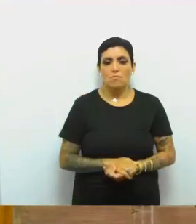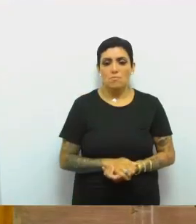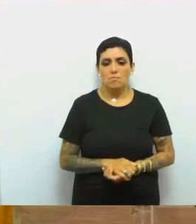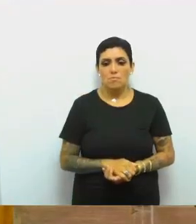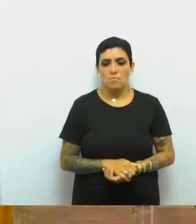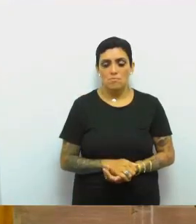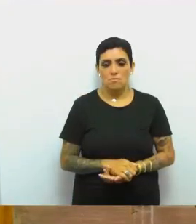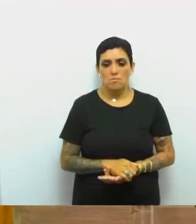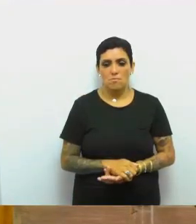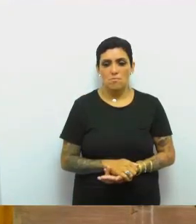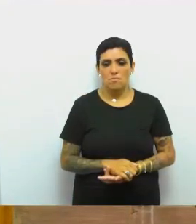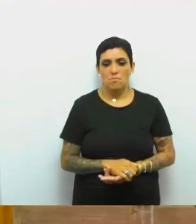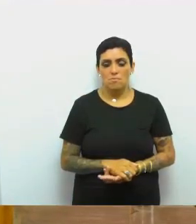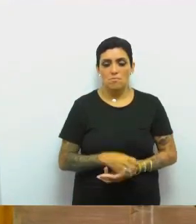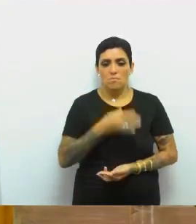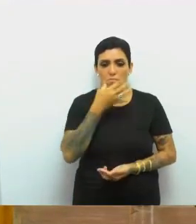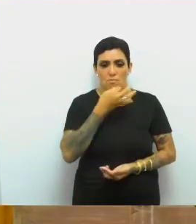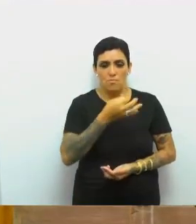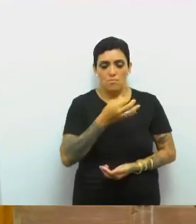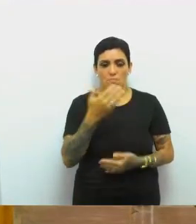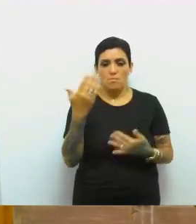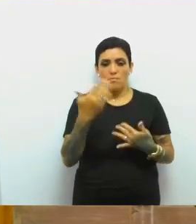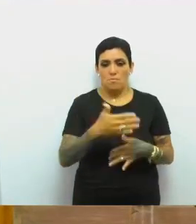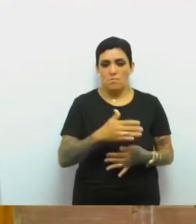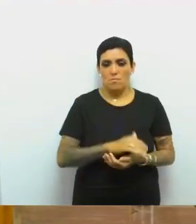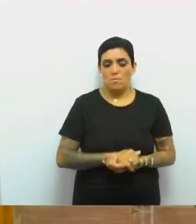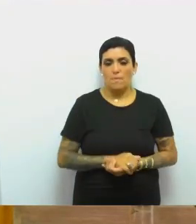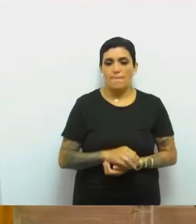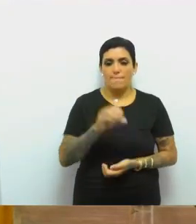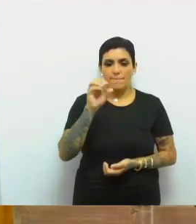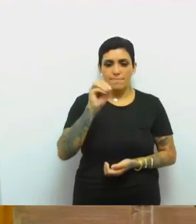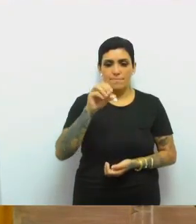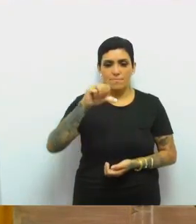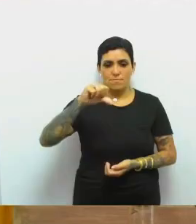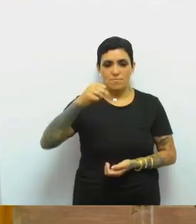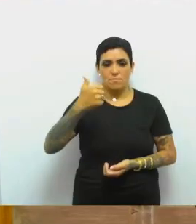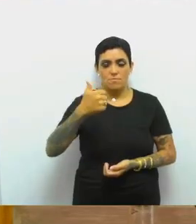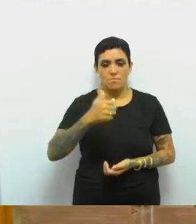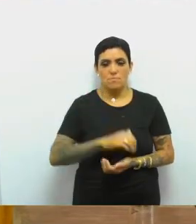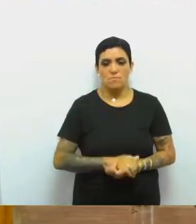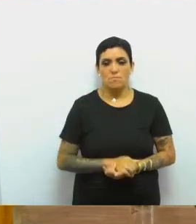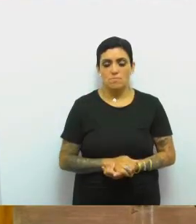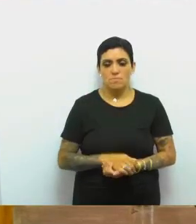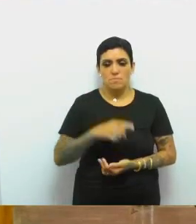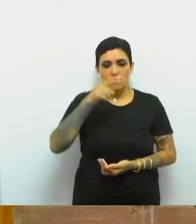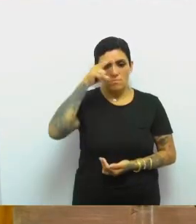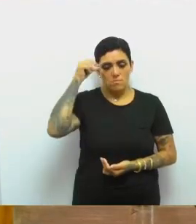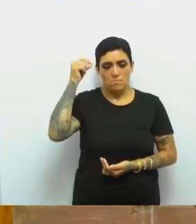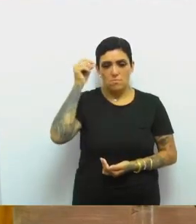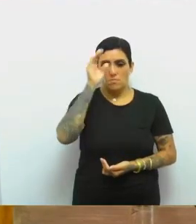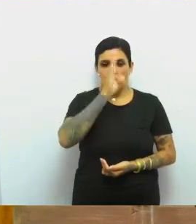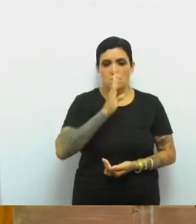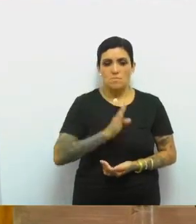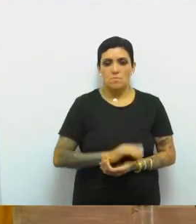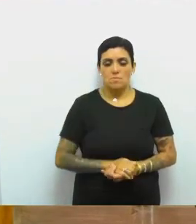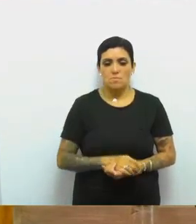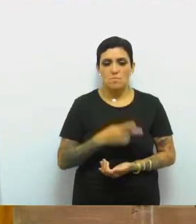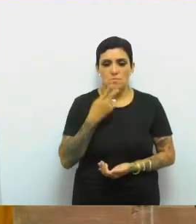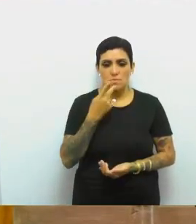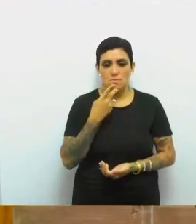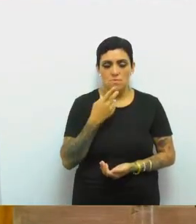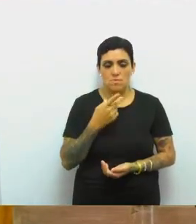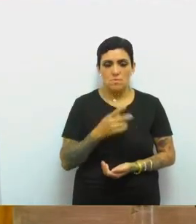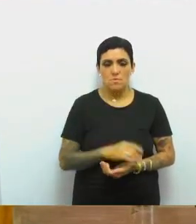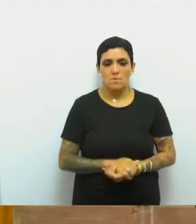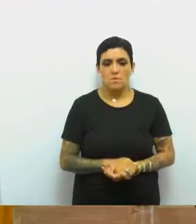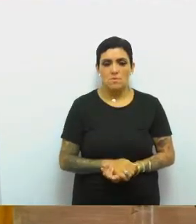da Comissão de Justiça, opinando pela aprovação do projeto Decreto Legislativo 091, de autoria do vereador Atite Brasil, que dispõe sobre a concessão da